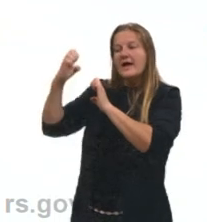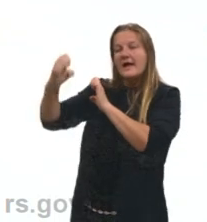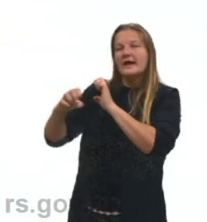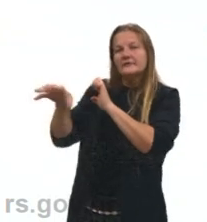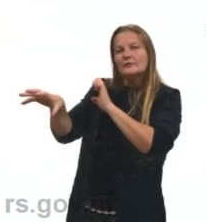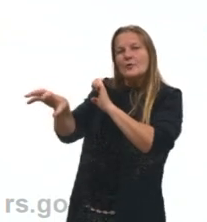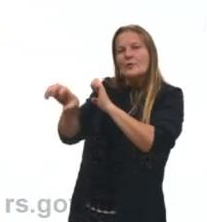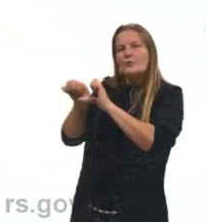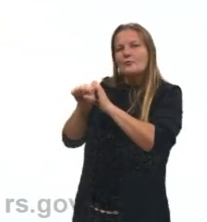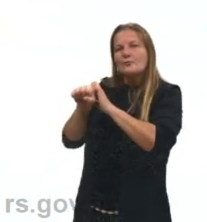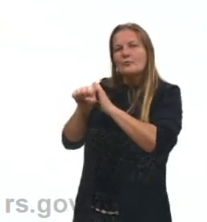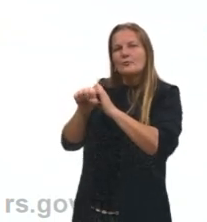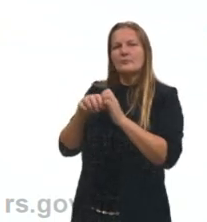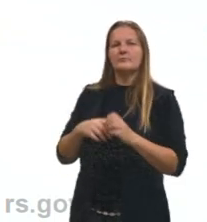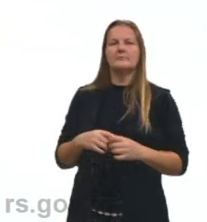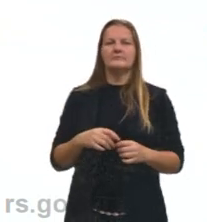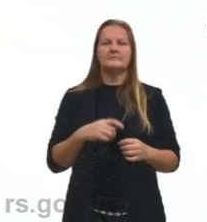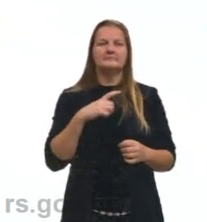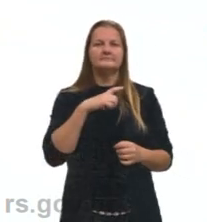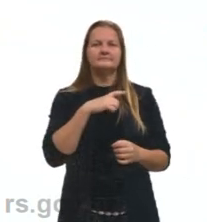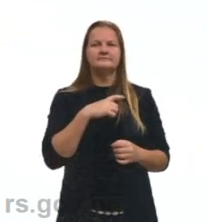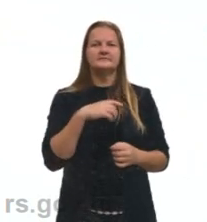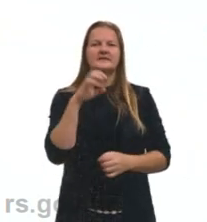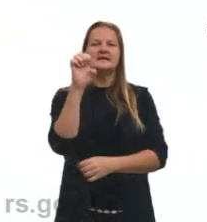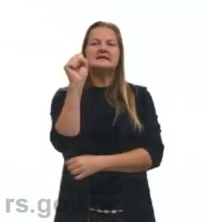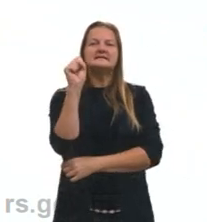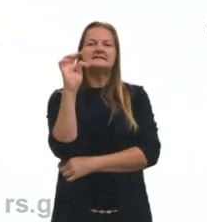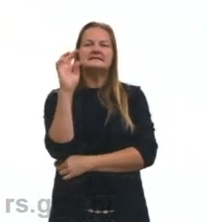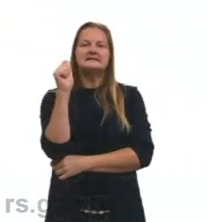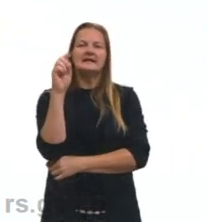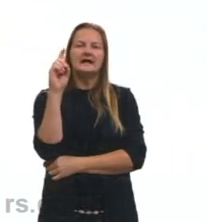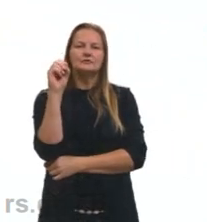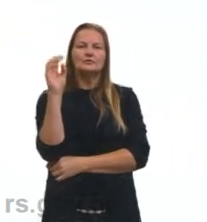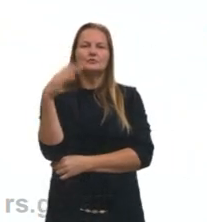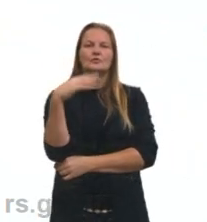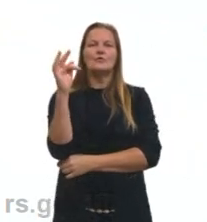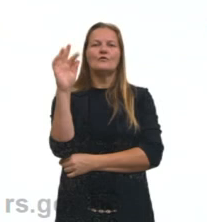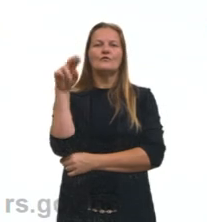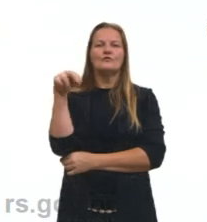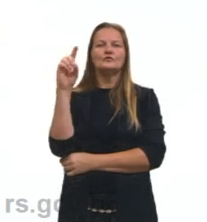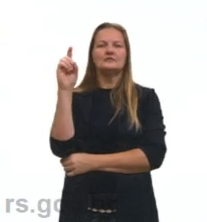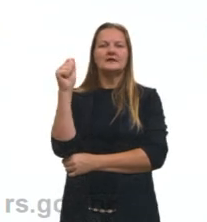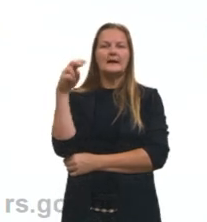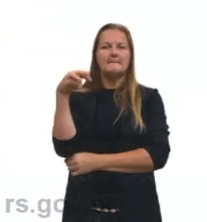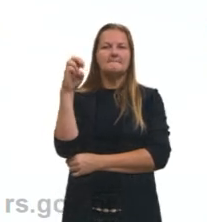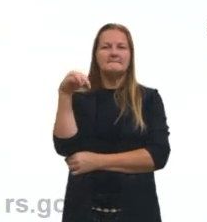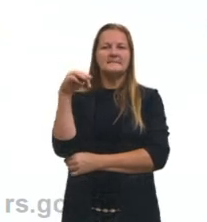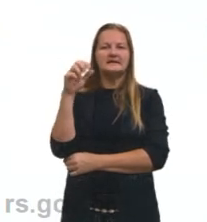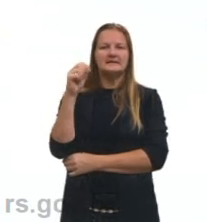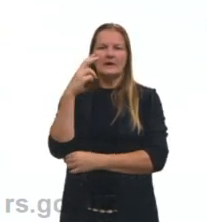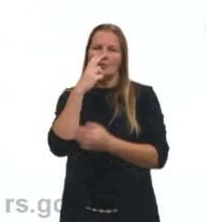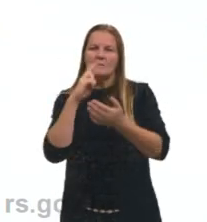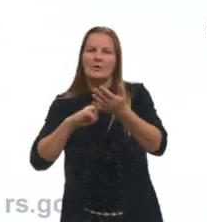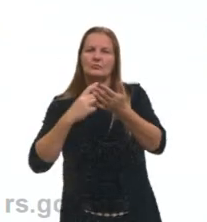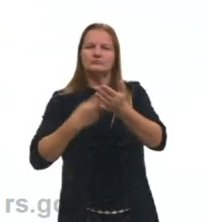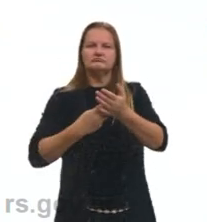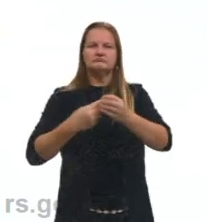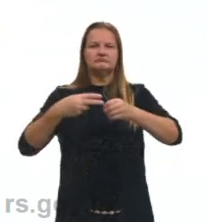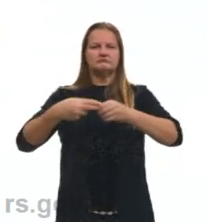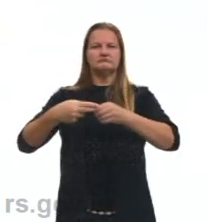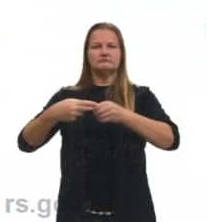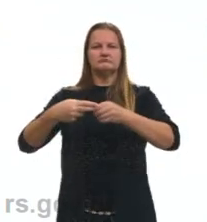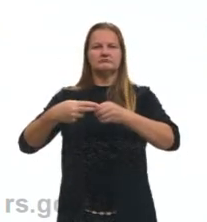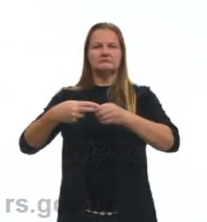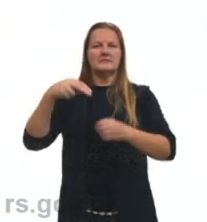um átomo de estado fundamental o estado fundamental é quando ele está nas no estado neutro ele né o estado elementar